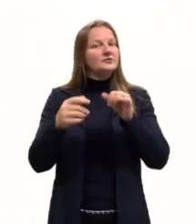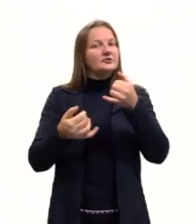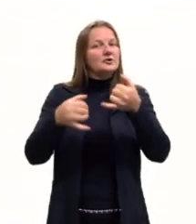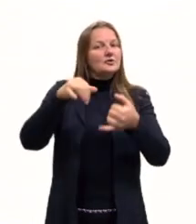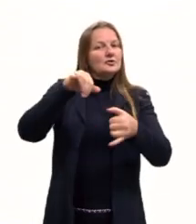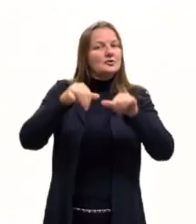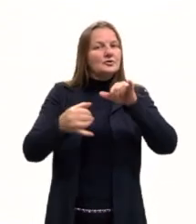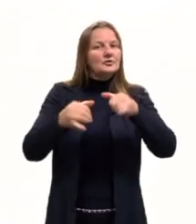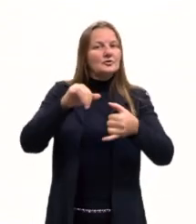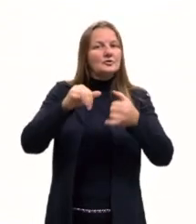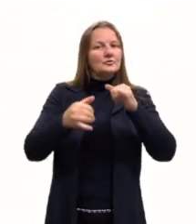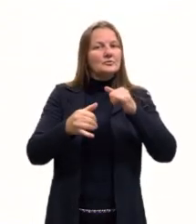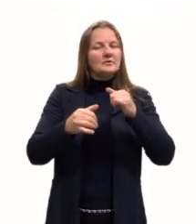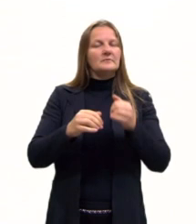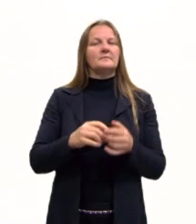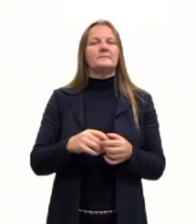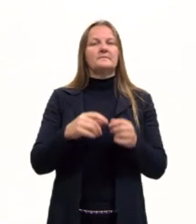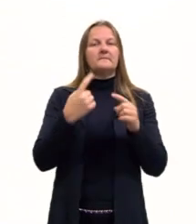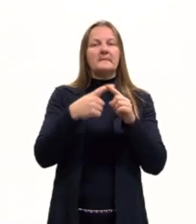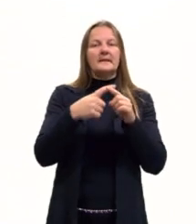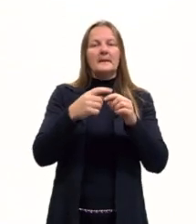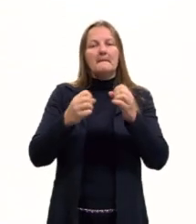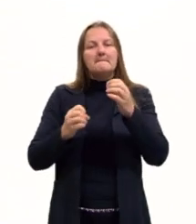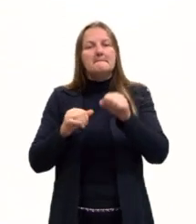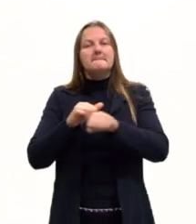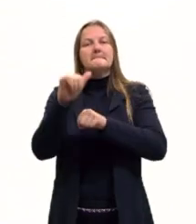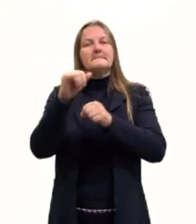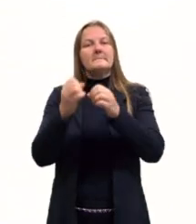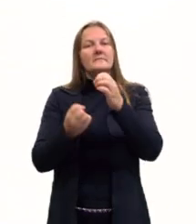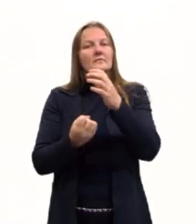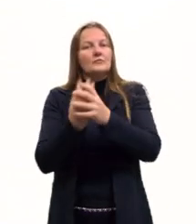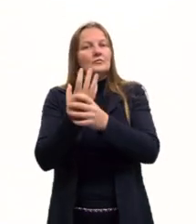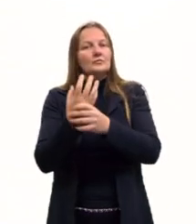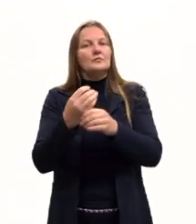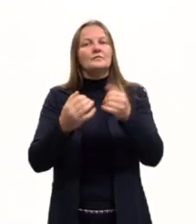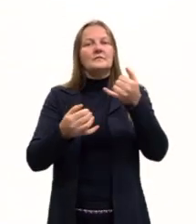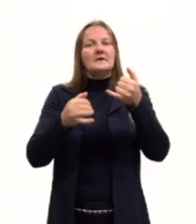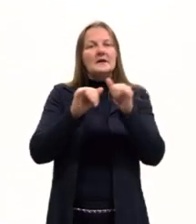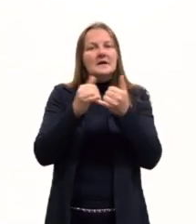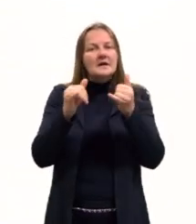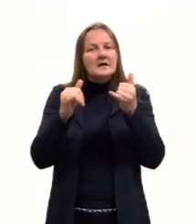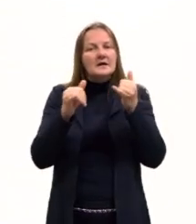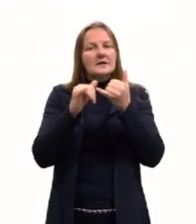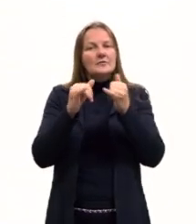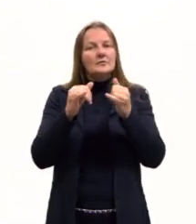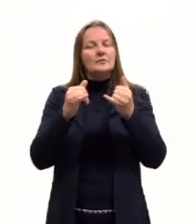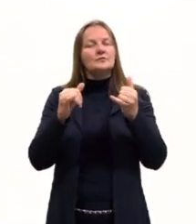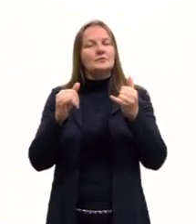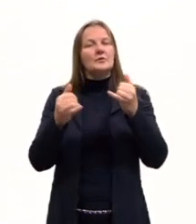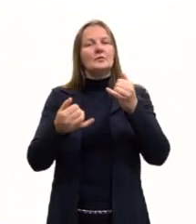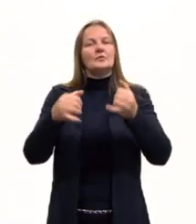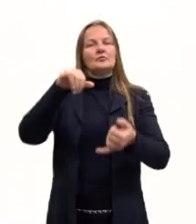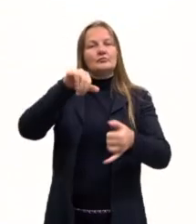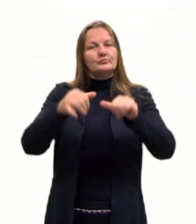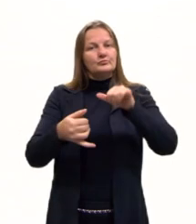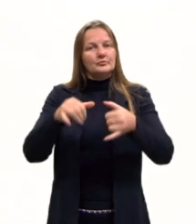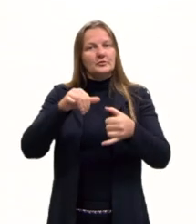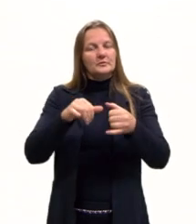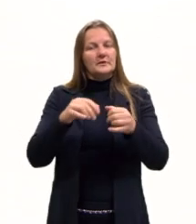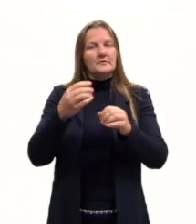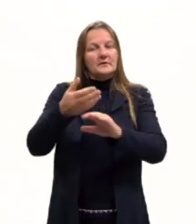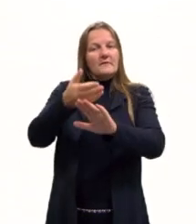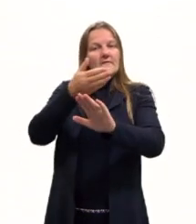preciso de uma energia elétrica Para que ocorra a formação de energia química então preciso de um fator